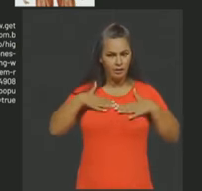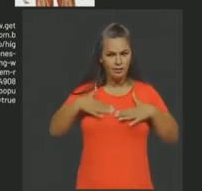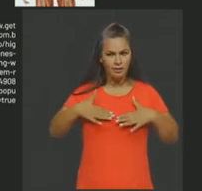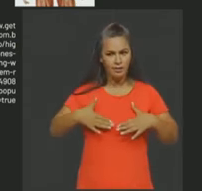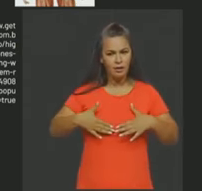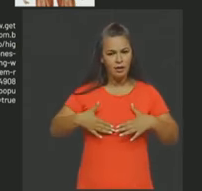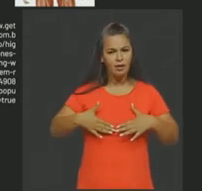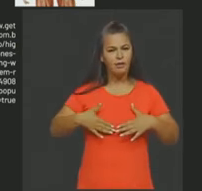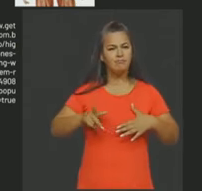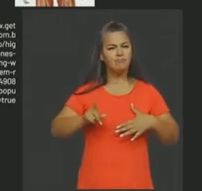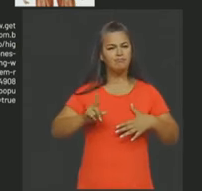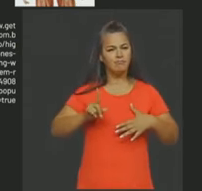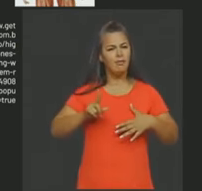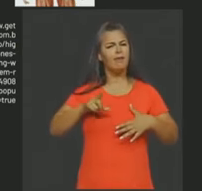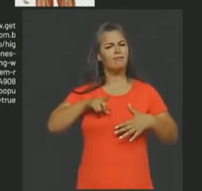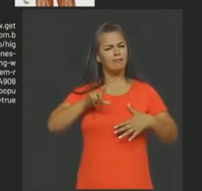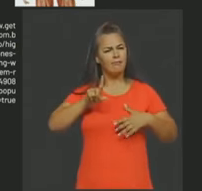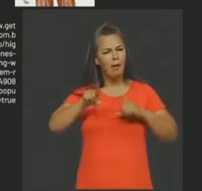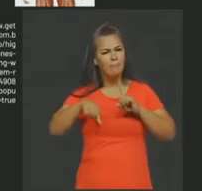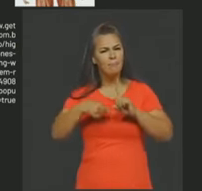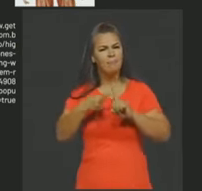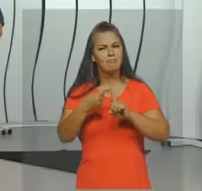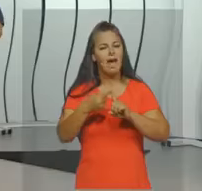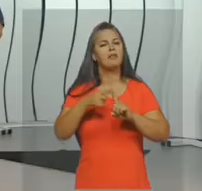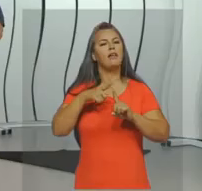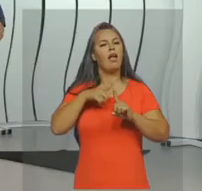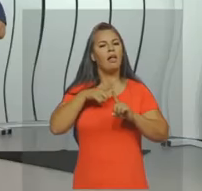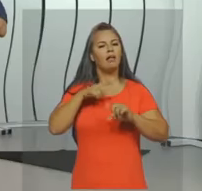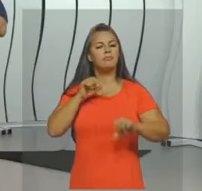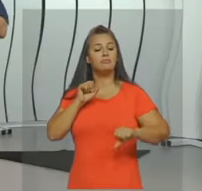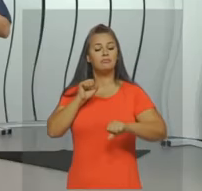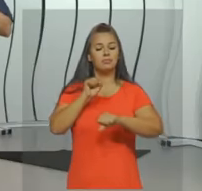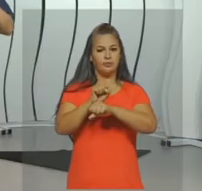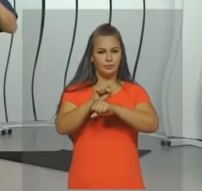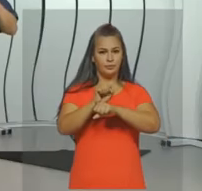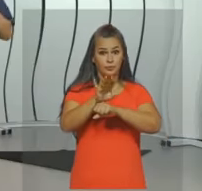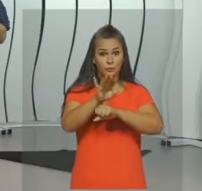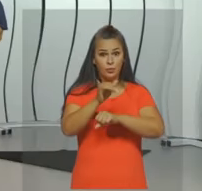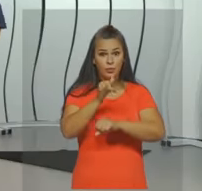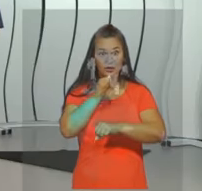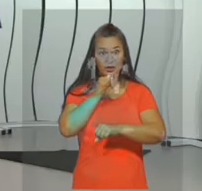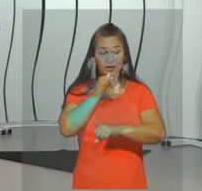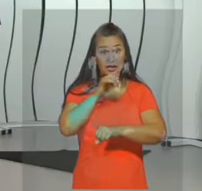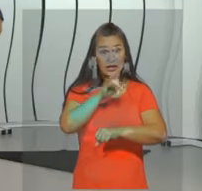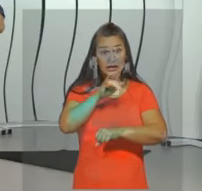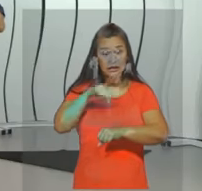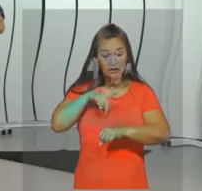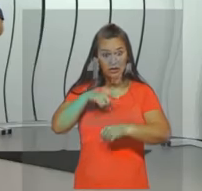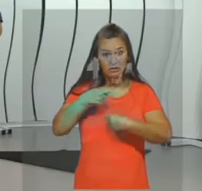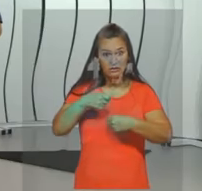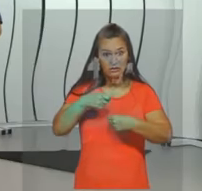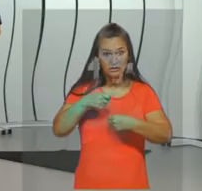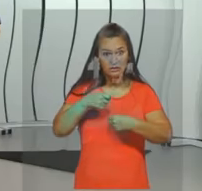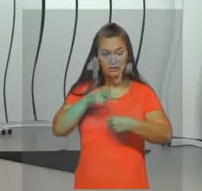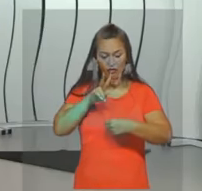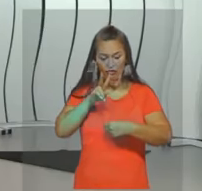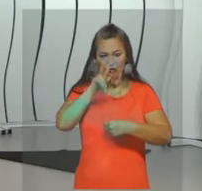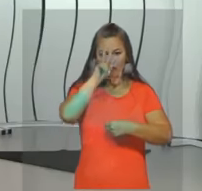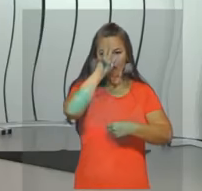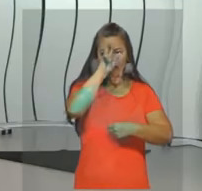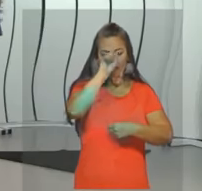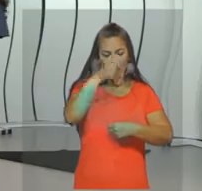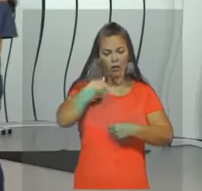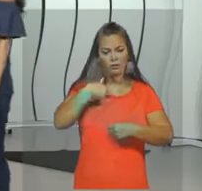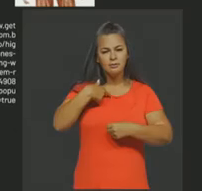eles estabilizam as posições corporais, tá? Eu necessito da força muscular para manter aquela